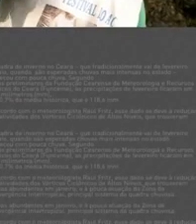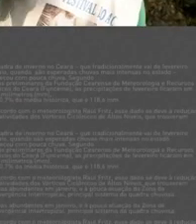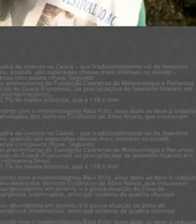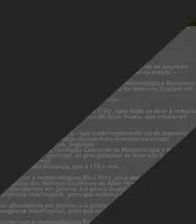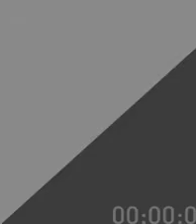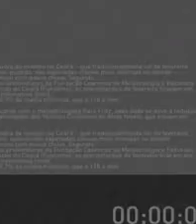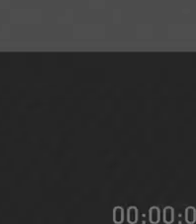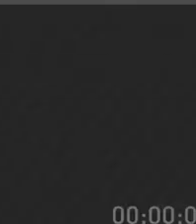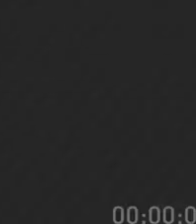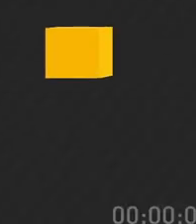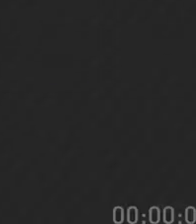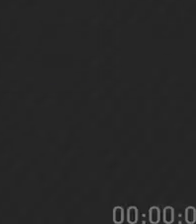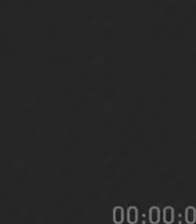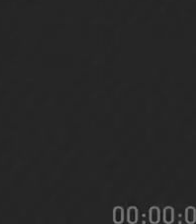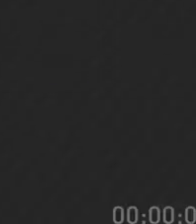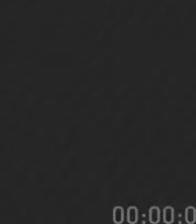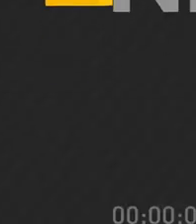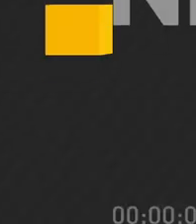ae